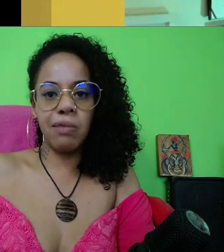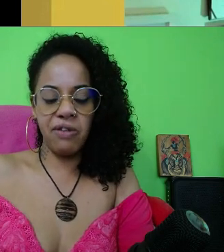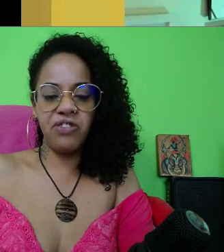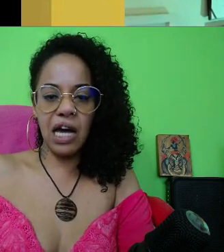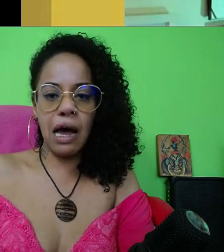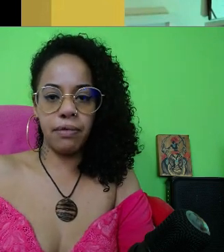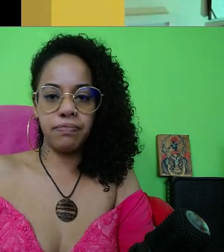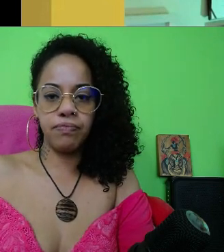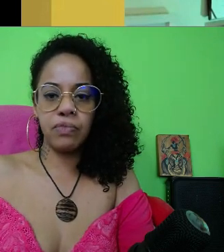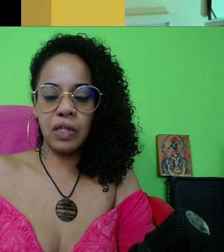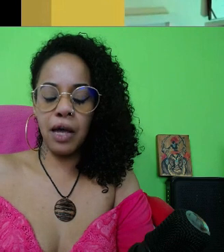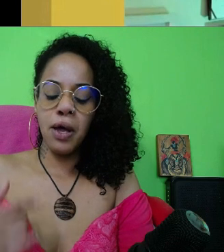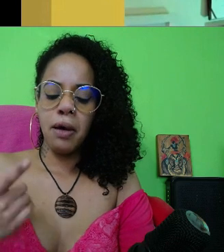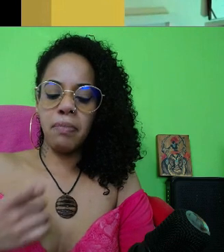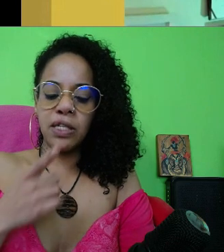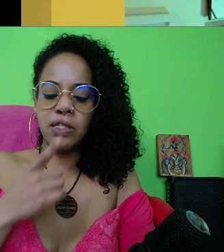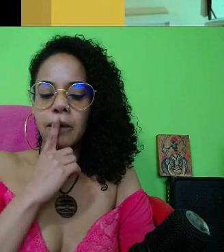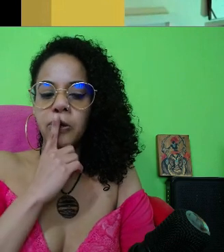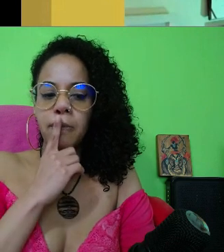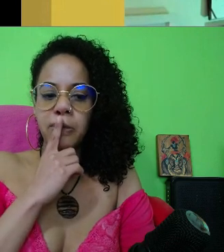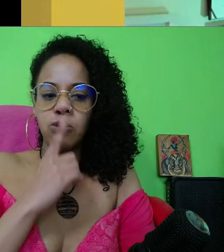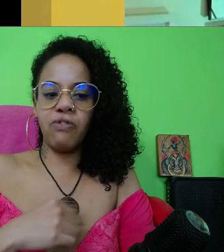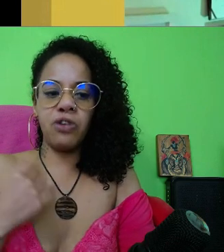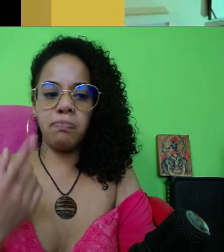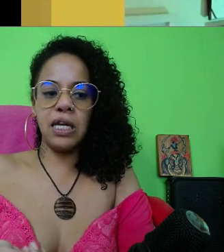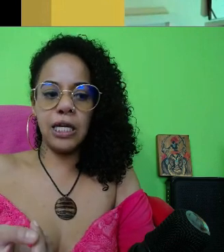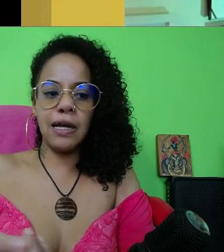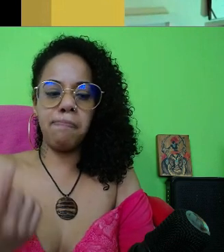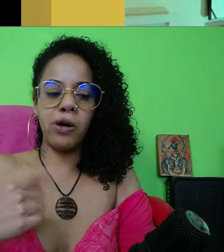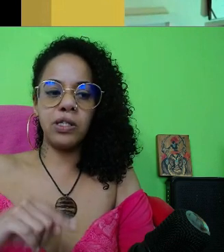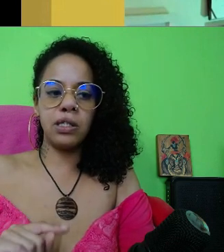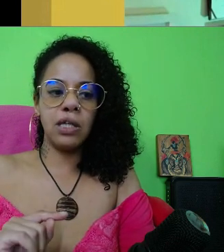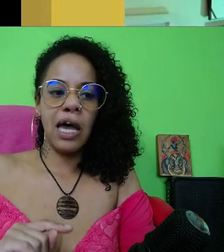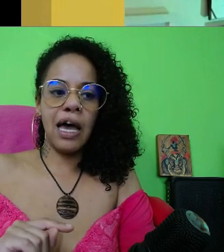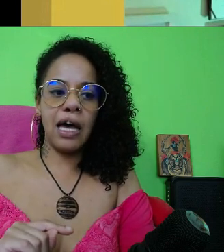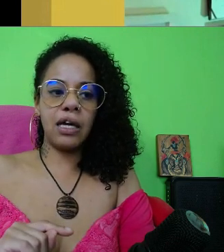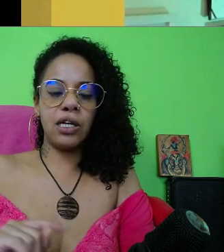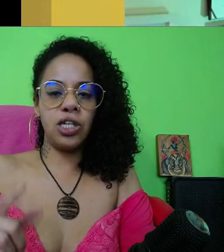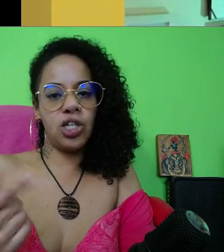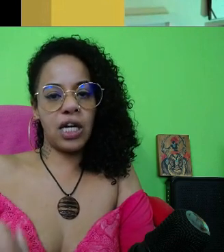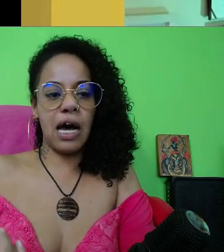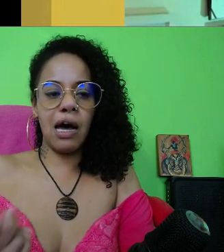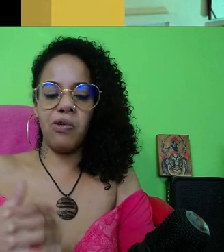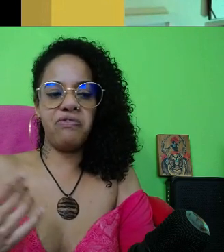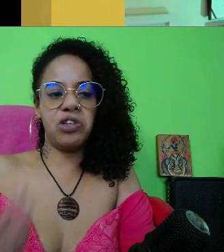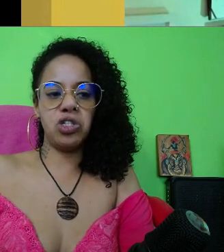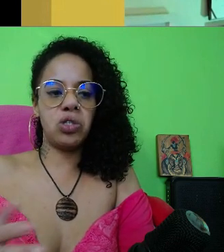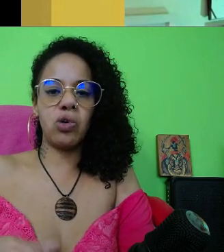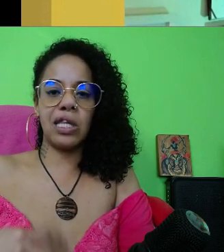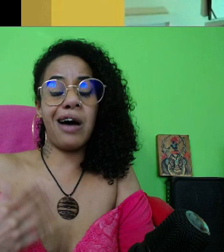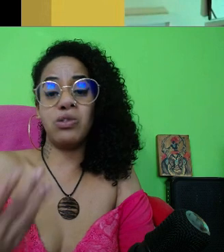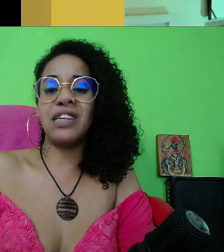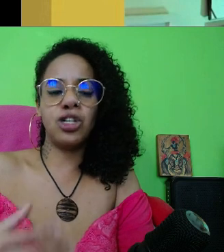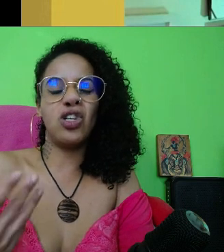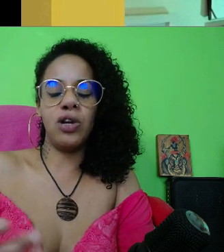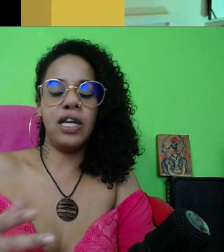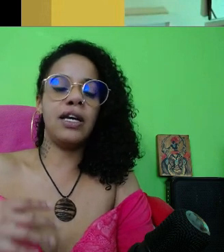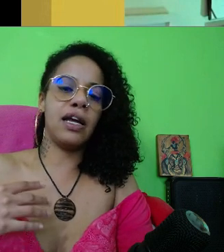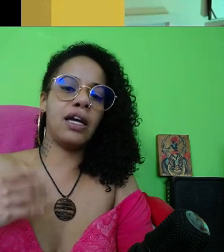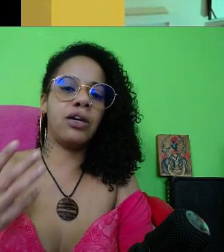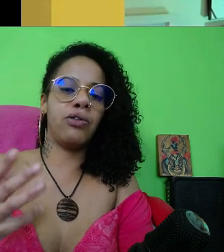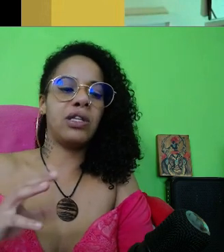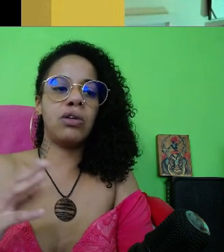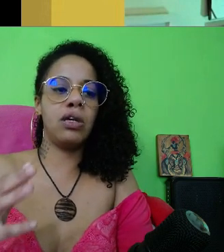é importante saber ficar né mas eu lembro que a pessoa foi banida após criticar enfim discordar usar